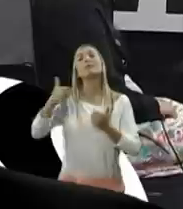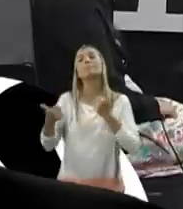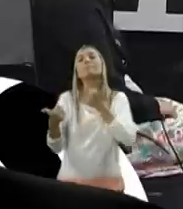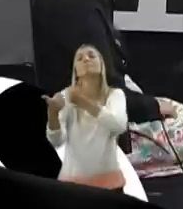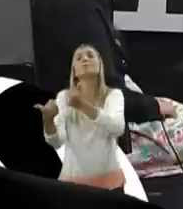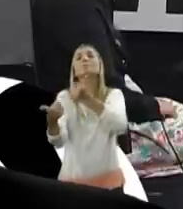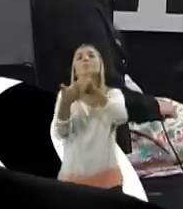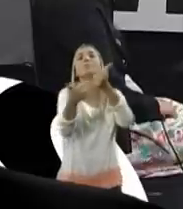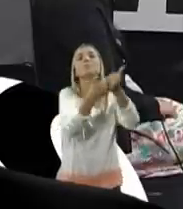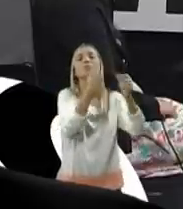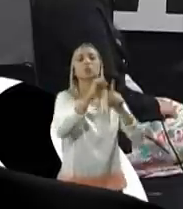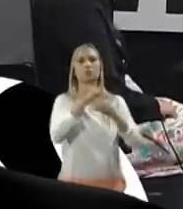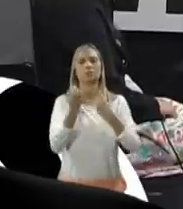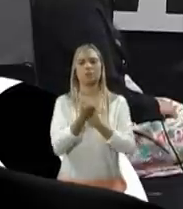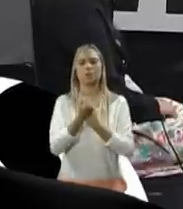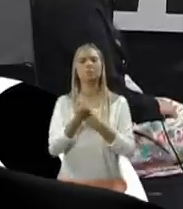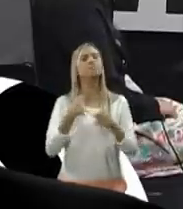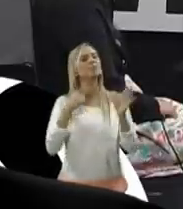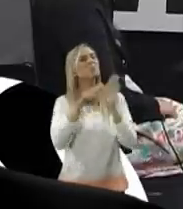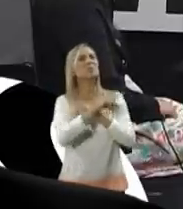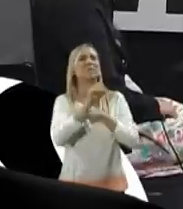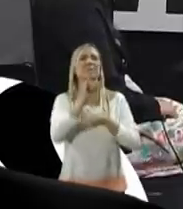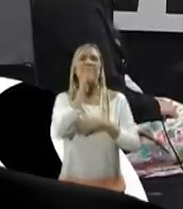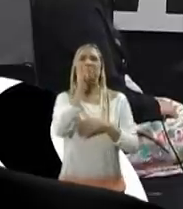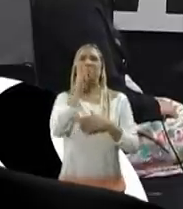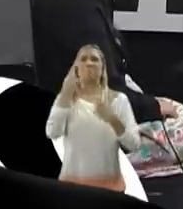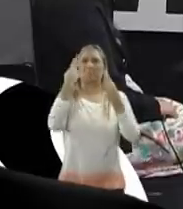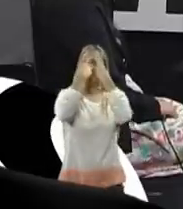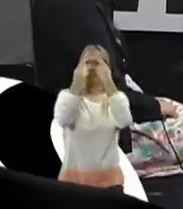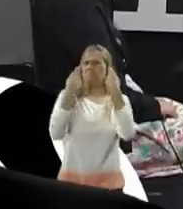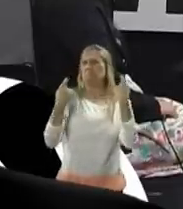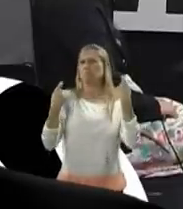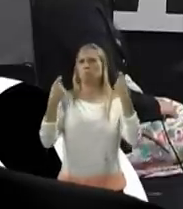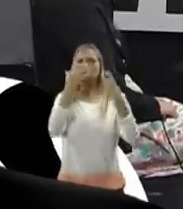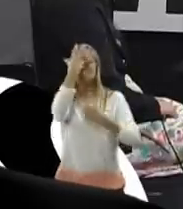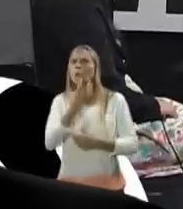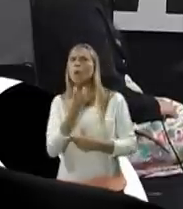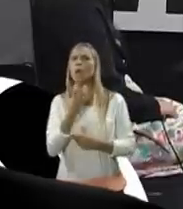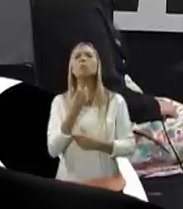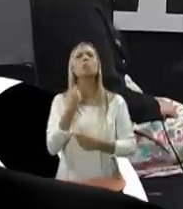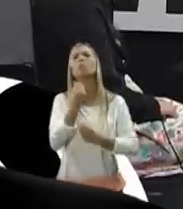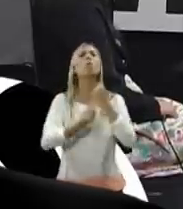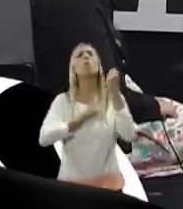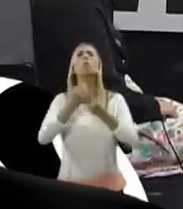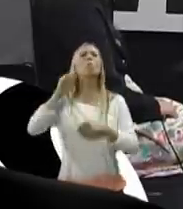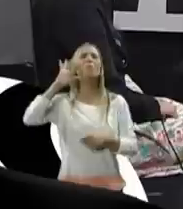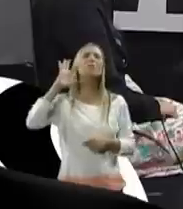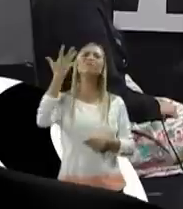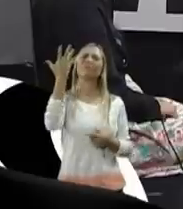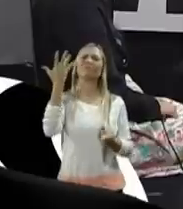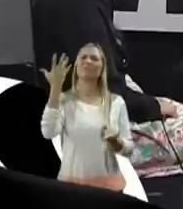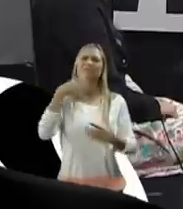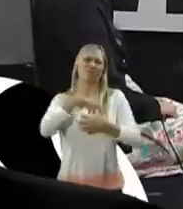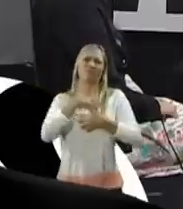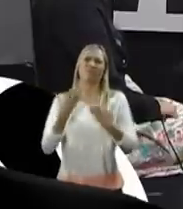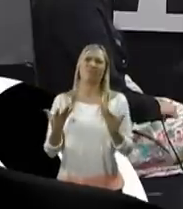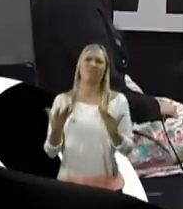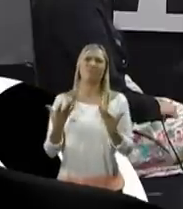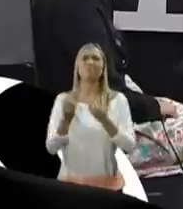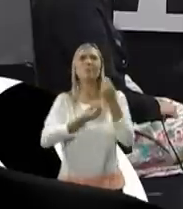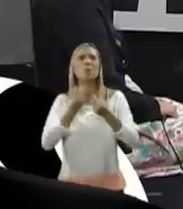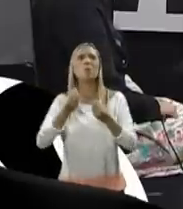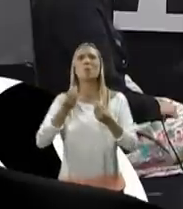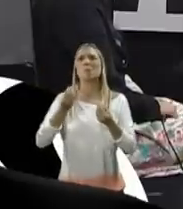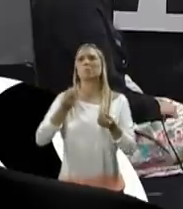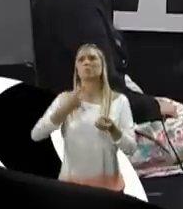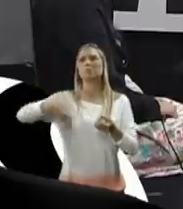comunidade. Para os casos mais graves de violência, né? Como fazer? Qual é a forma, de repente, de atuação